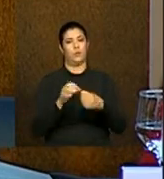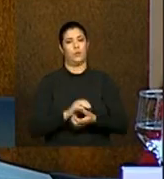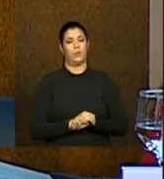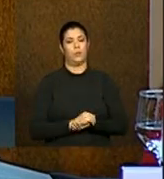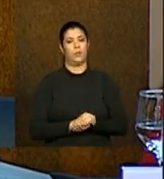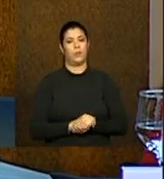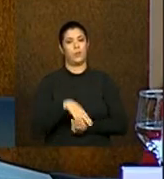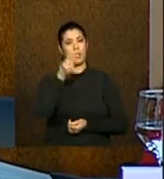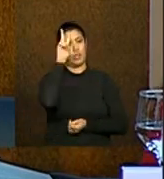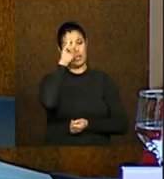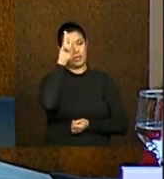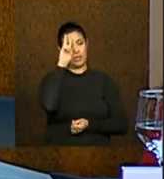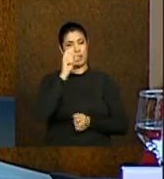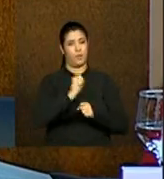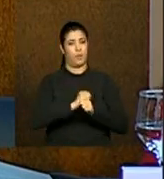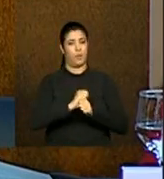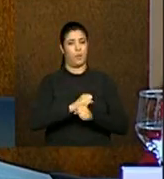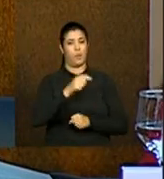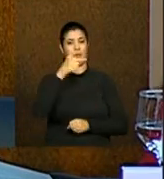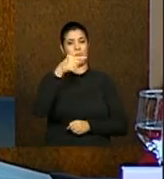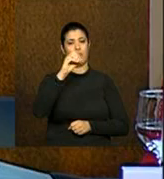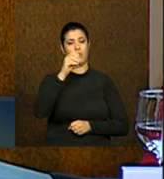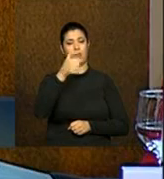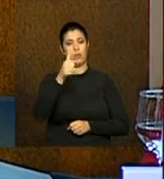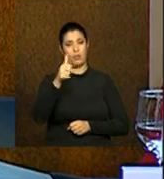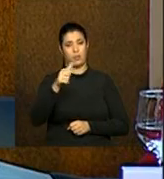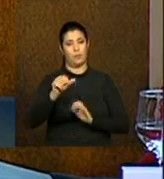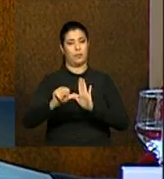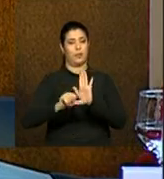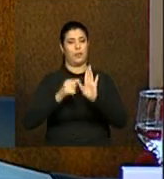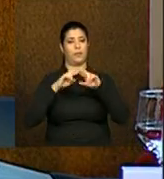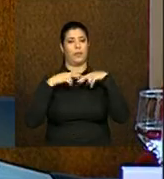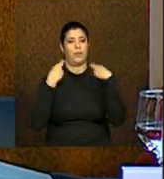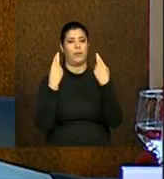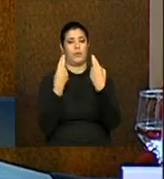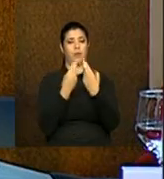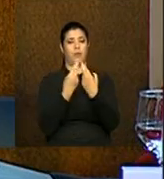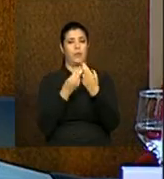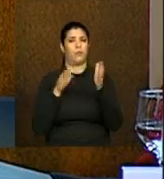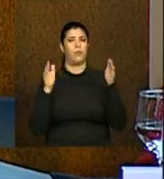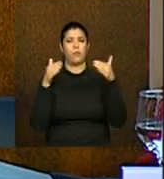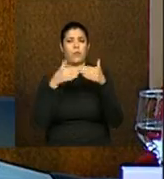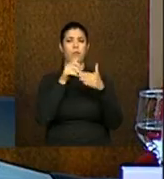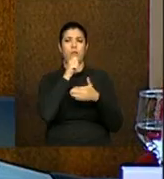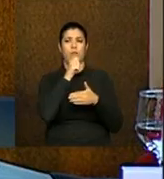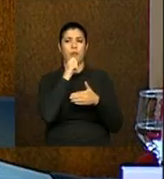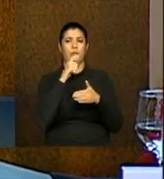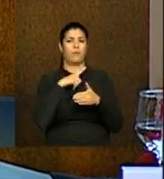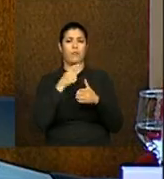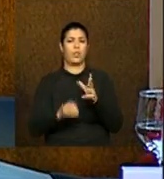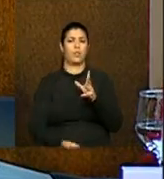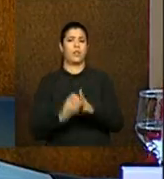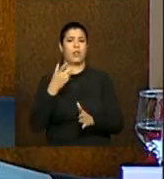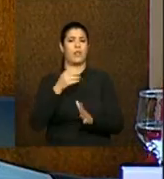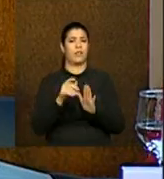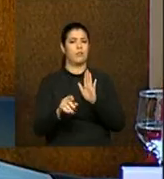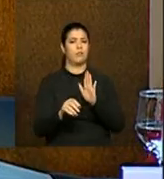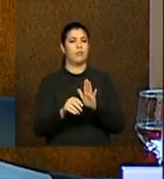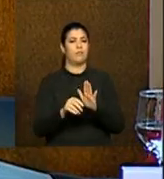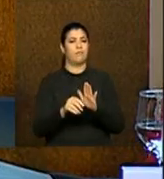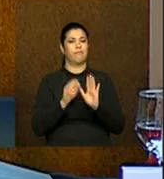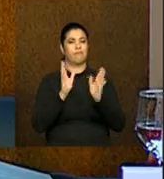É, eu lembro que em 2011, na nossa a primeira reunião desse fórum, quando ele não estava ainda instituído, né, quando ele